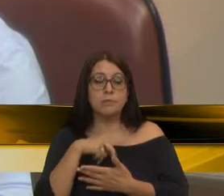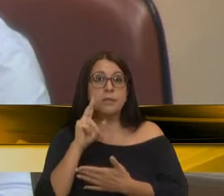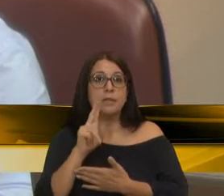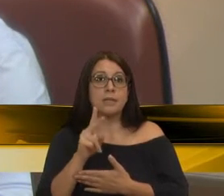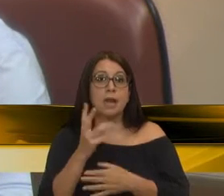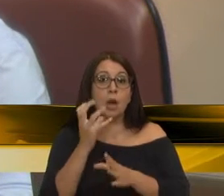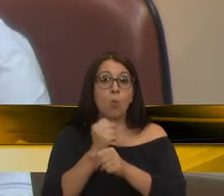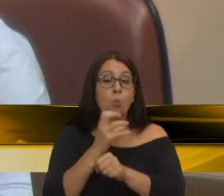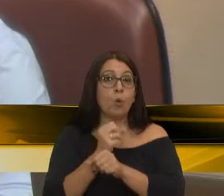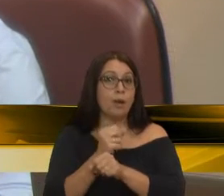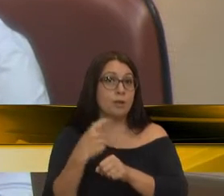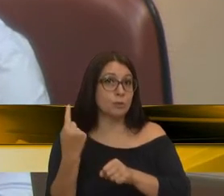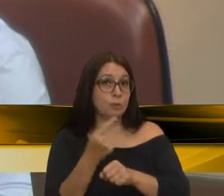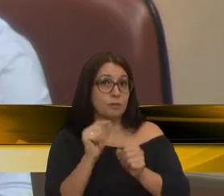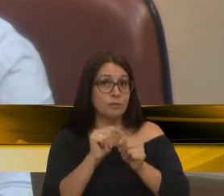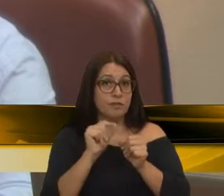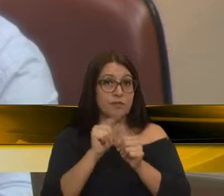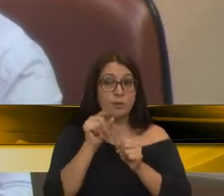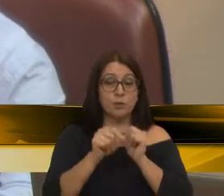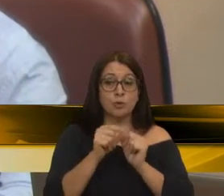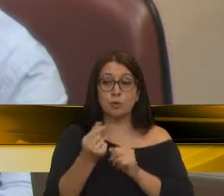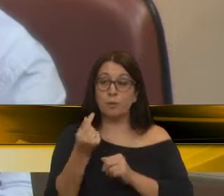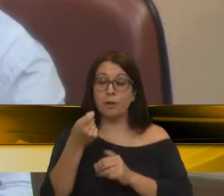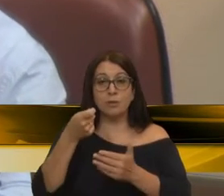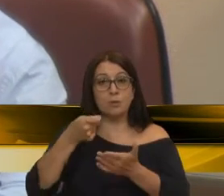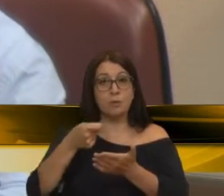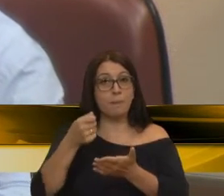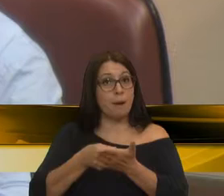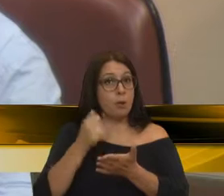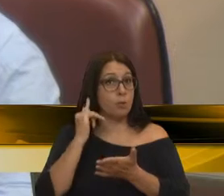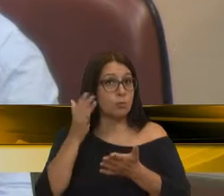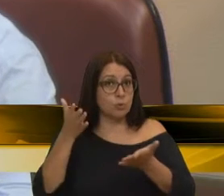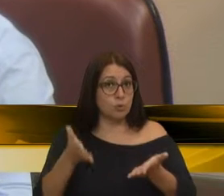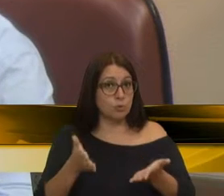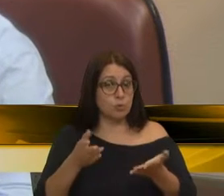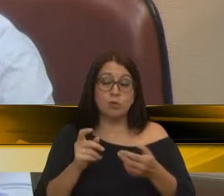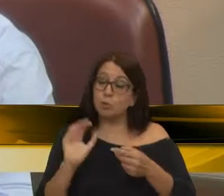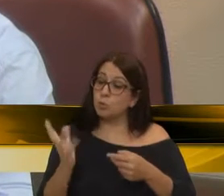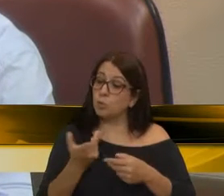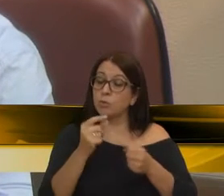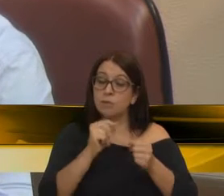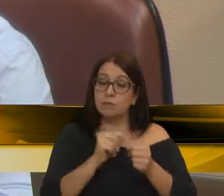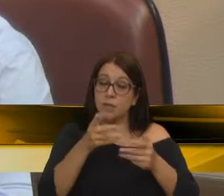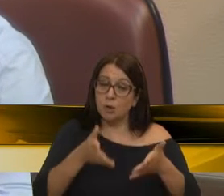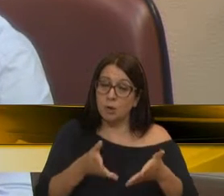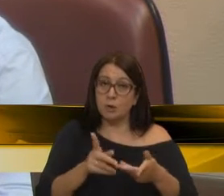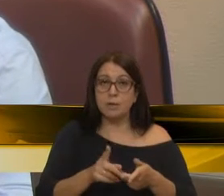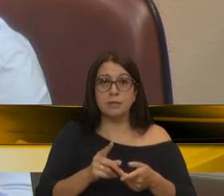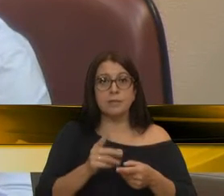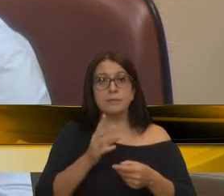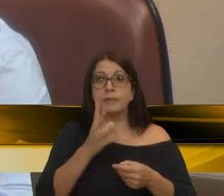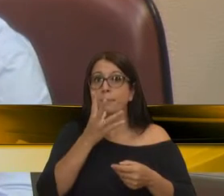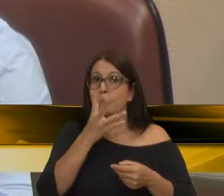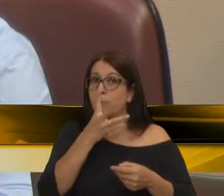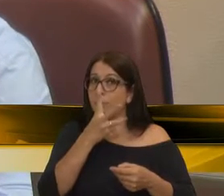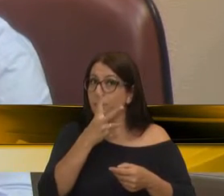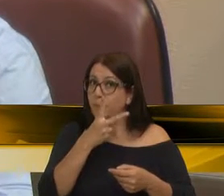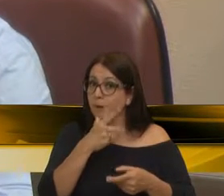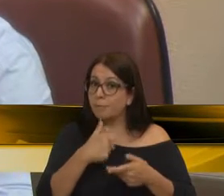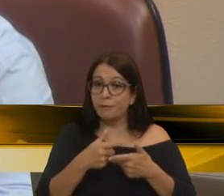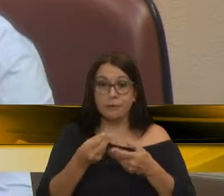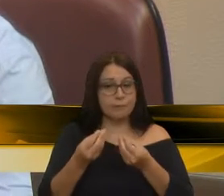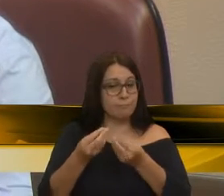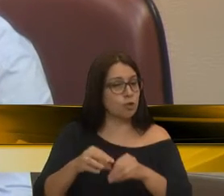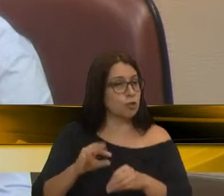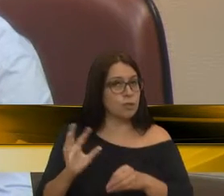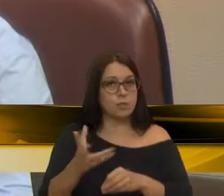calculado para aplicação sobre a tarifa atual estas acções são longas e servirão para reinar de